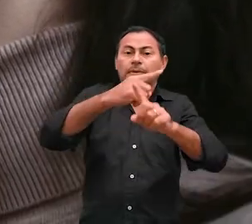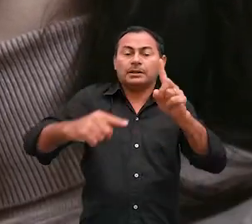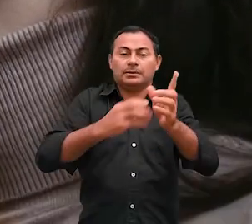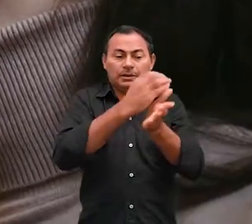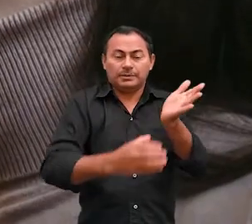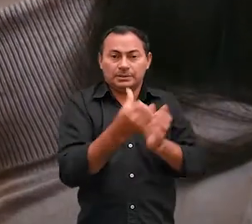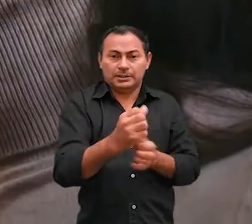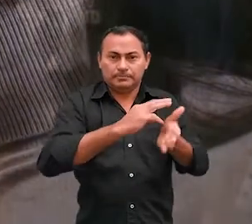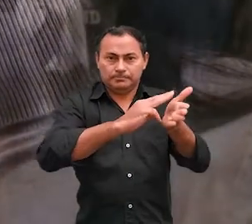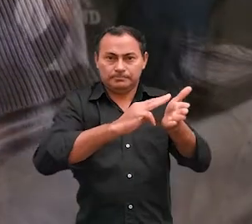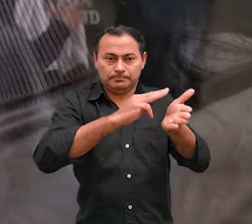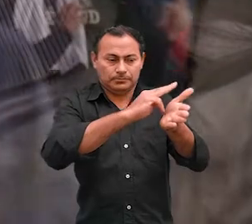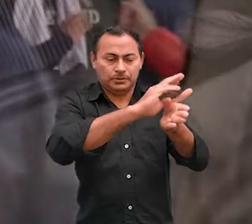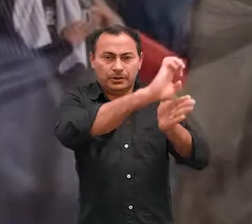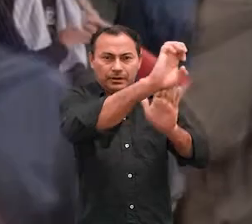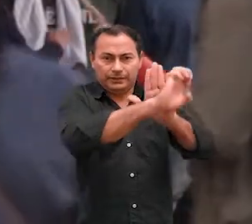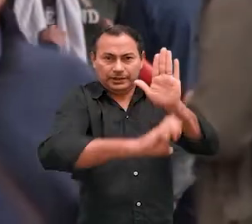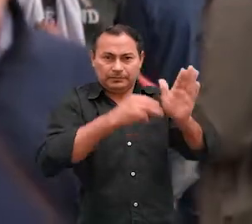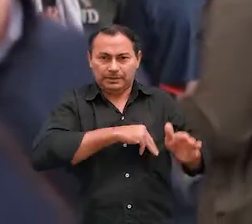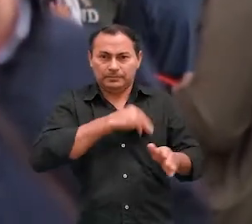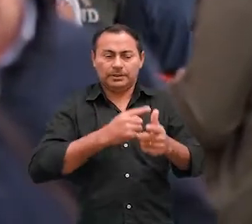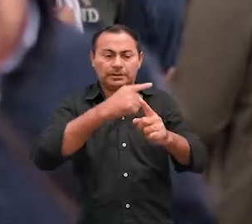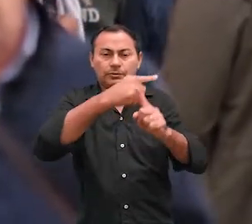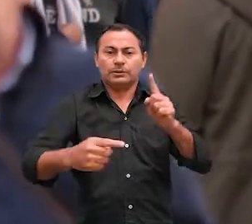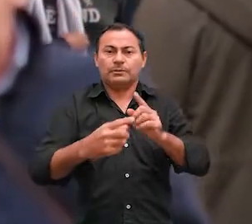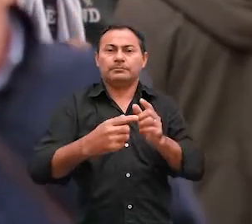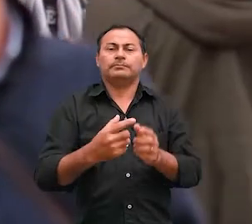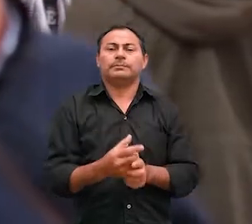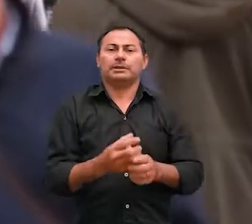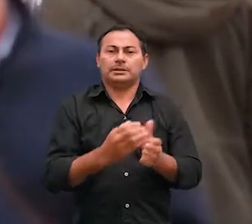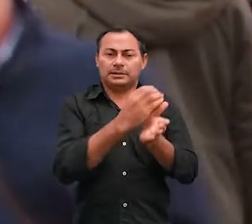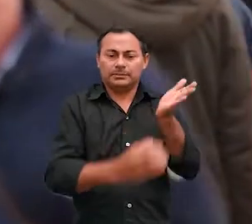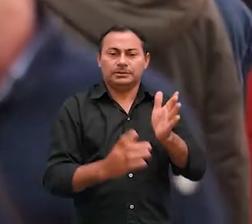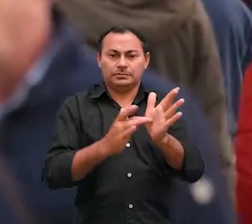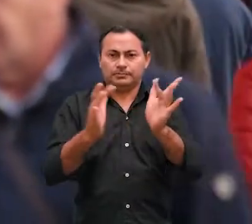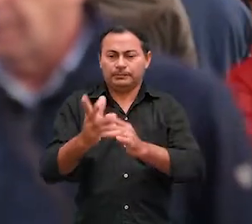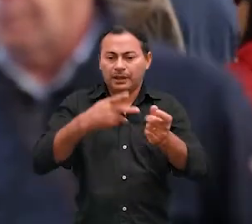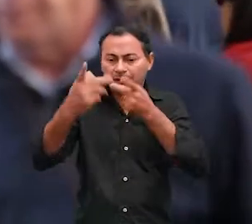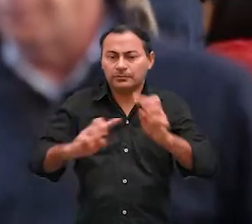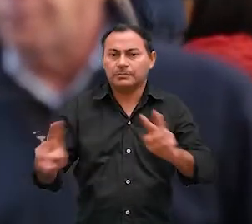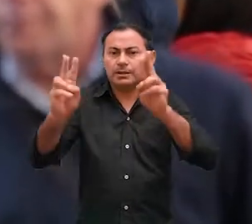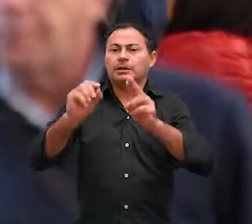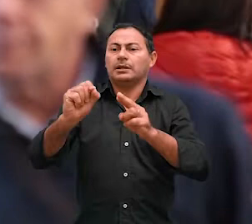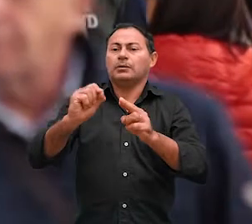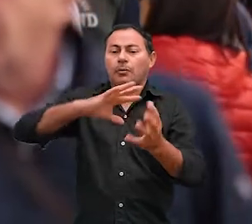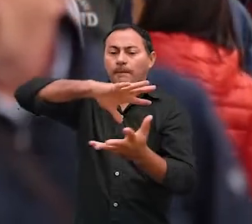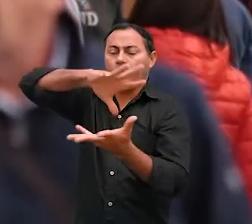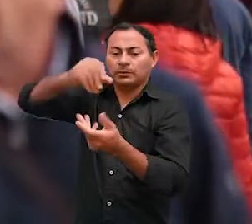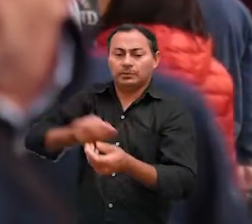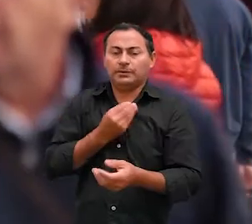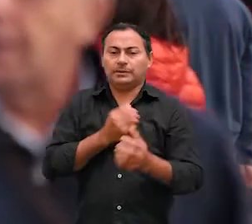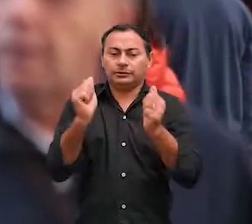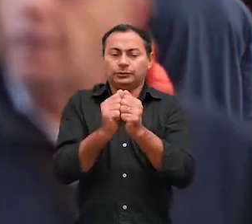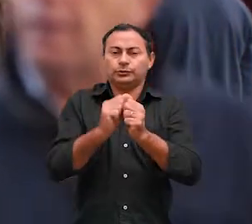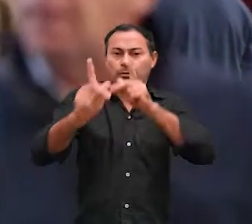primeira metade do Capítulo 6 de Mateus na segunda metade deste Capítulo Jesus falou sobre os valores daquele que está no mundo